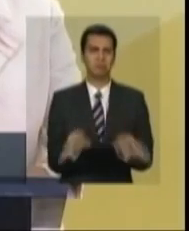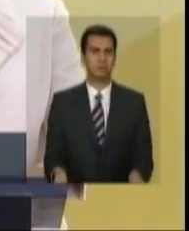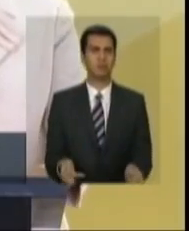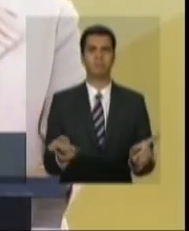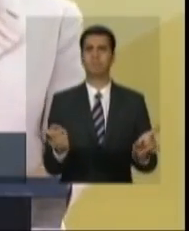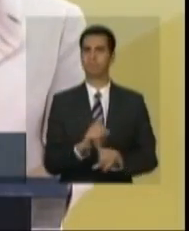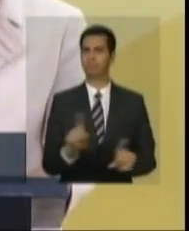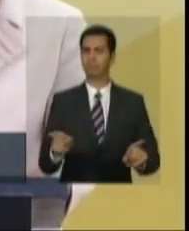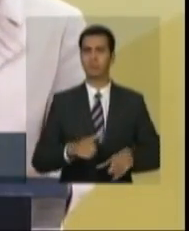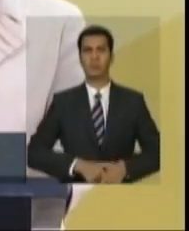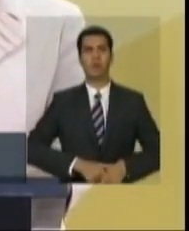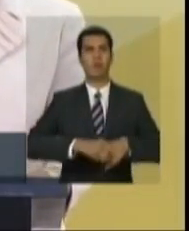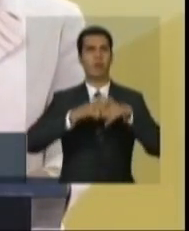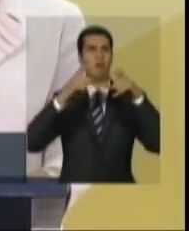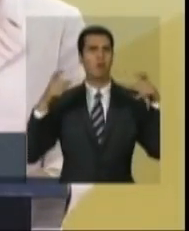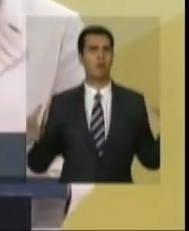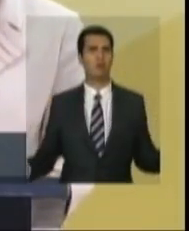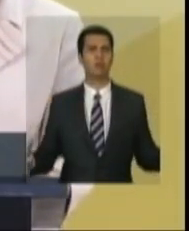complexidade. São